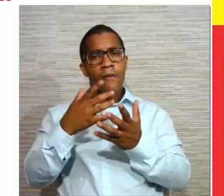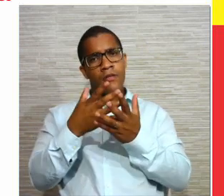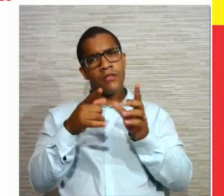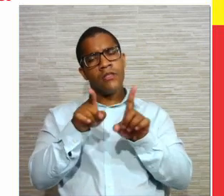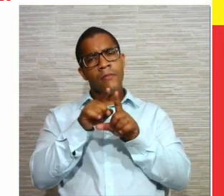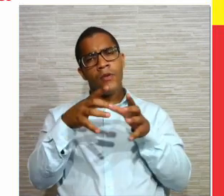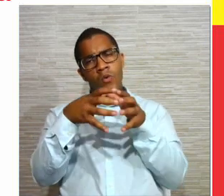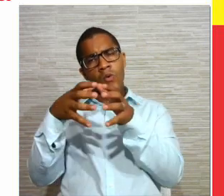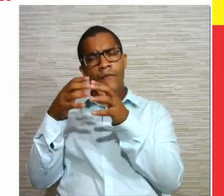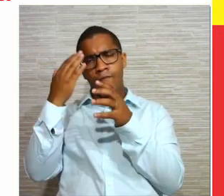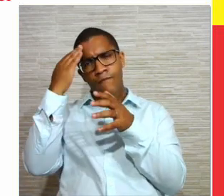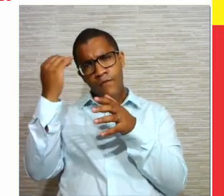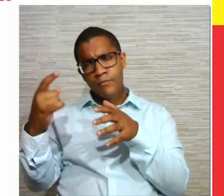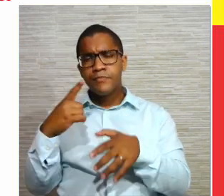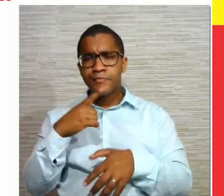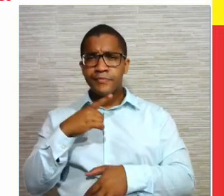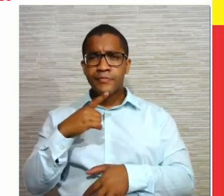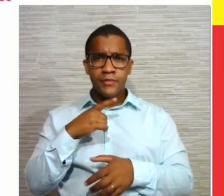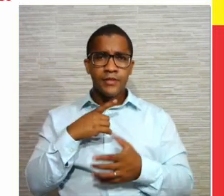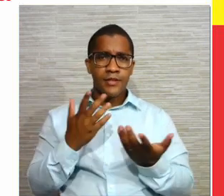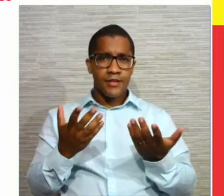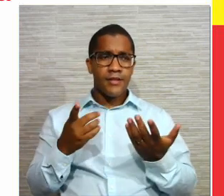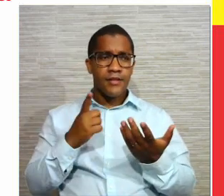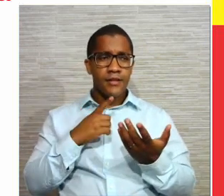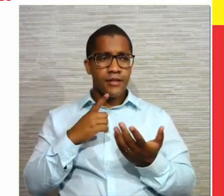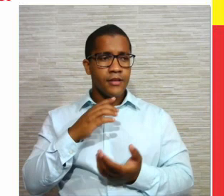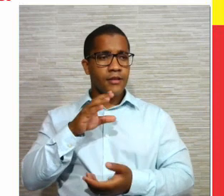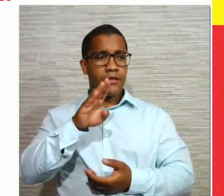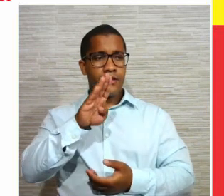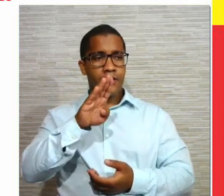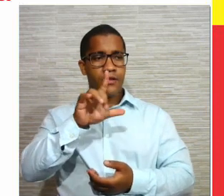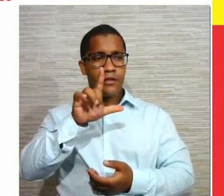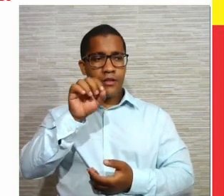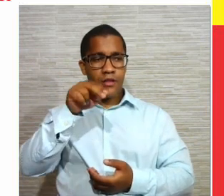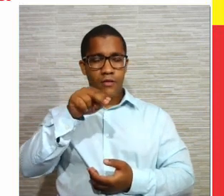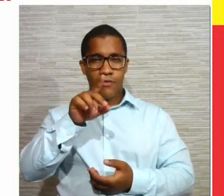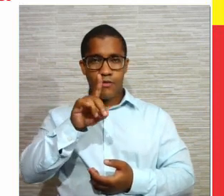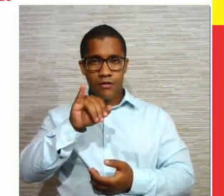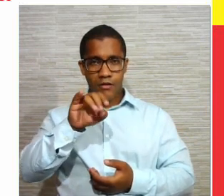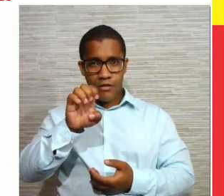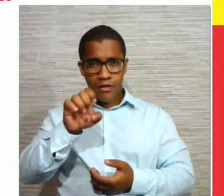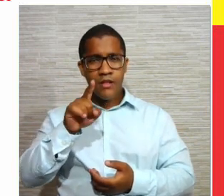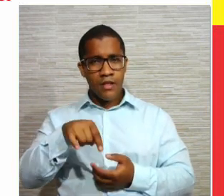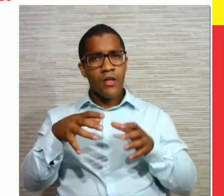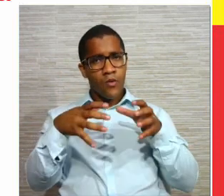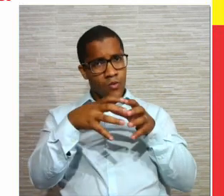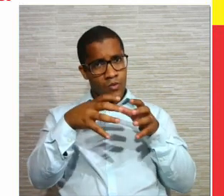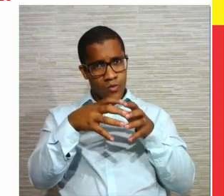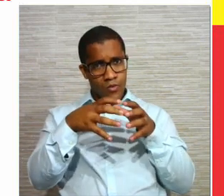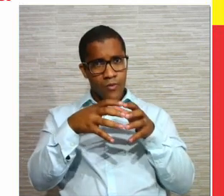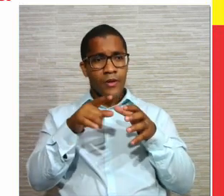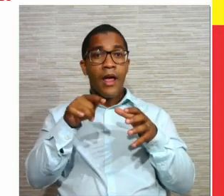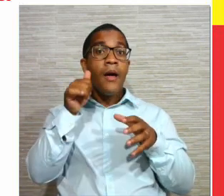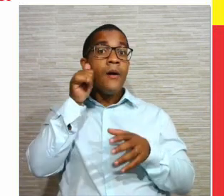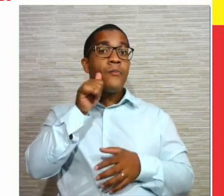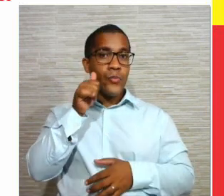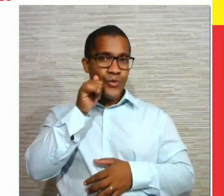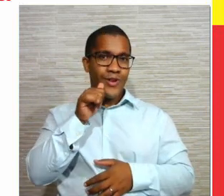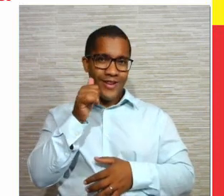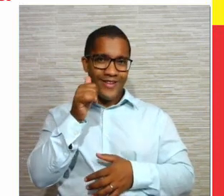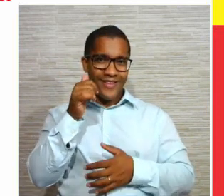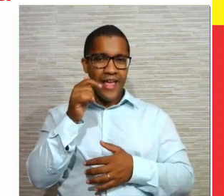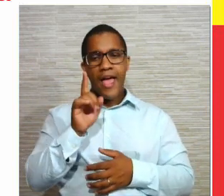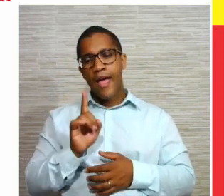grandes outros nomes, né, do punk. Além do Ramones, também Sex Pistols, tivemos Blonde, né, que foi uma banda de punk com uma